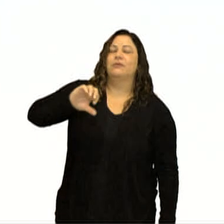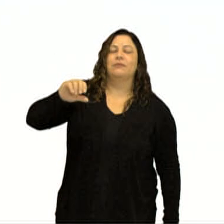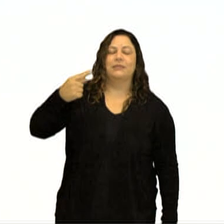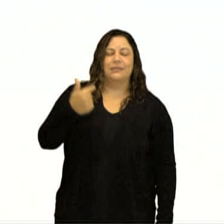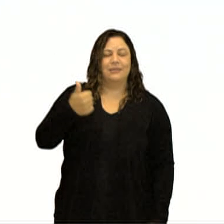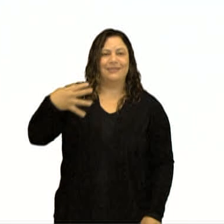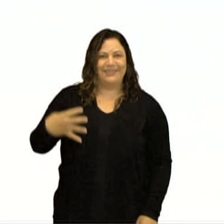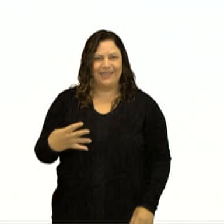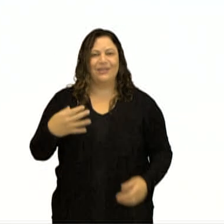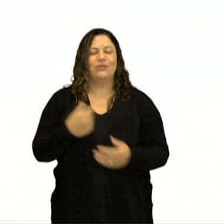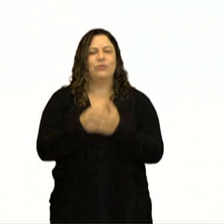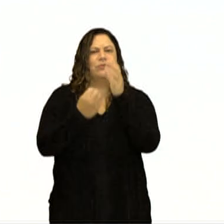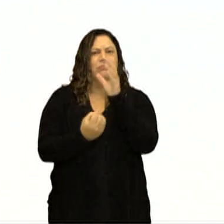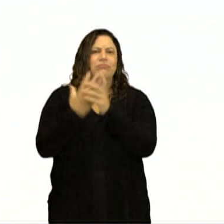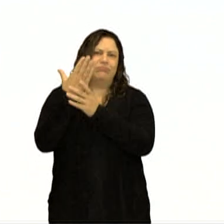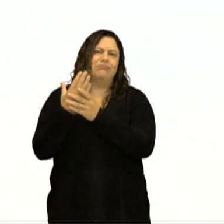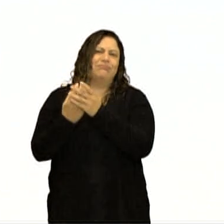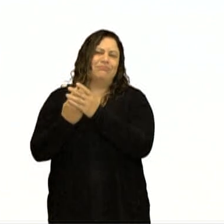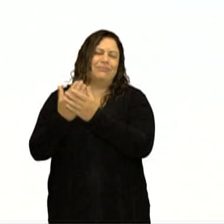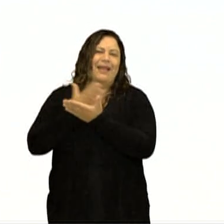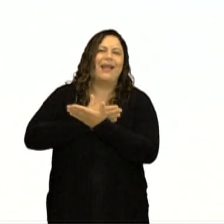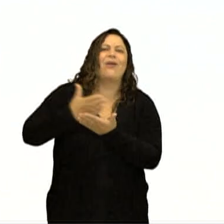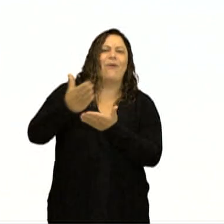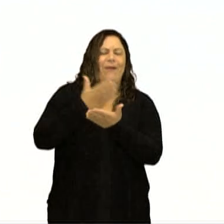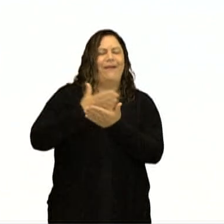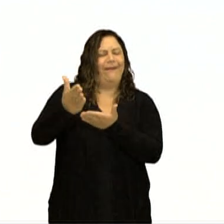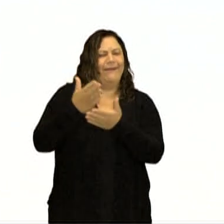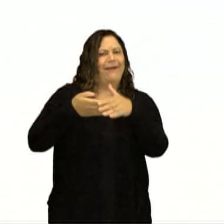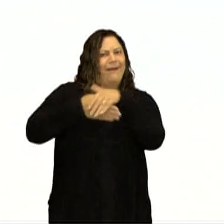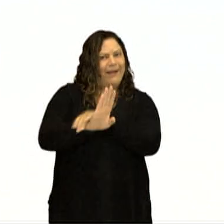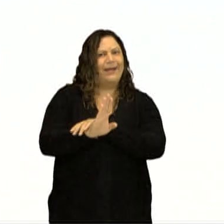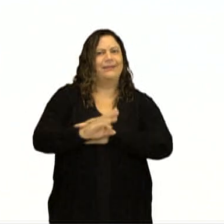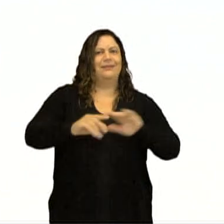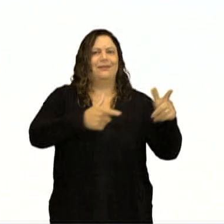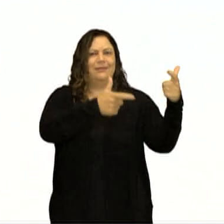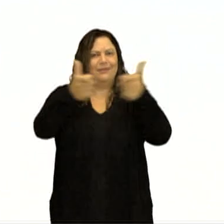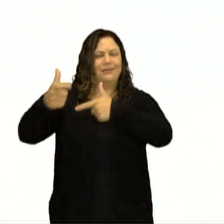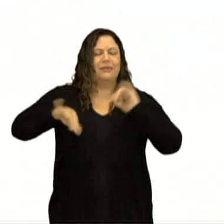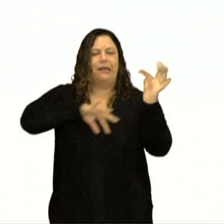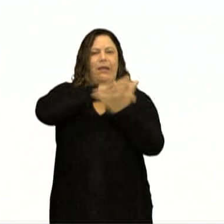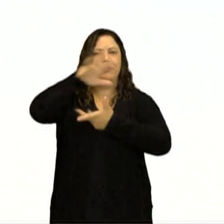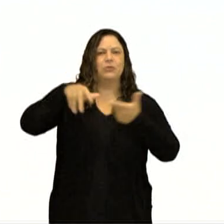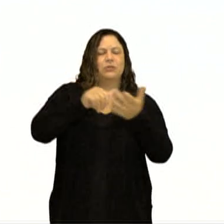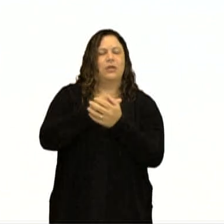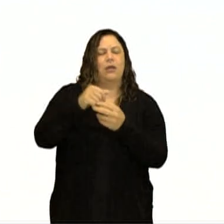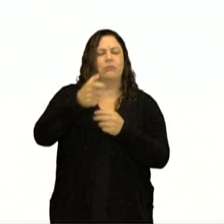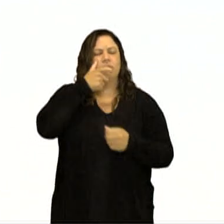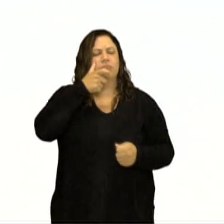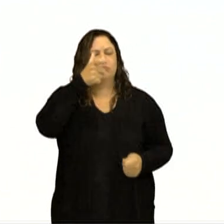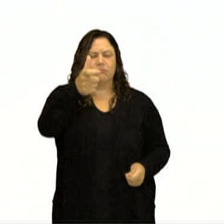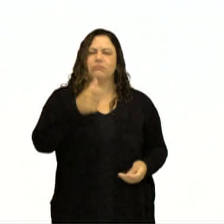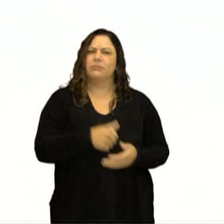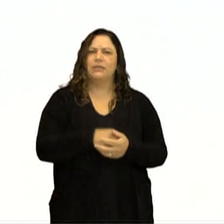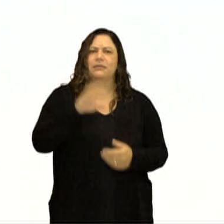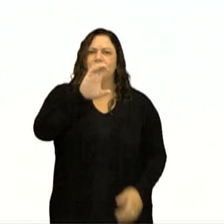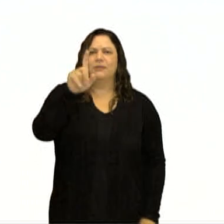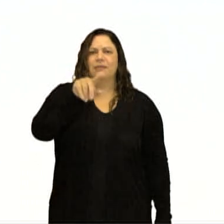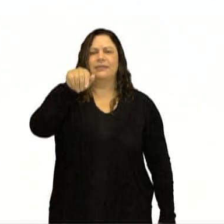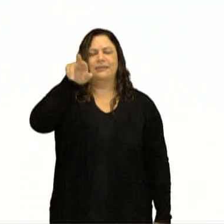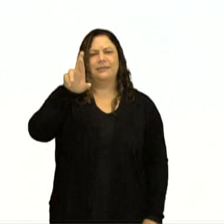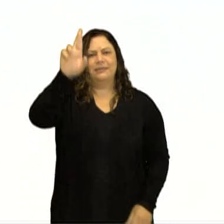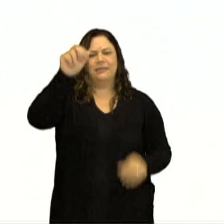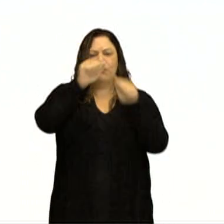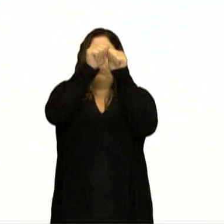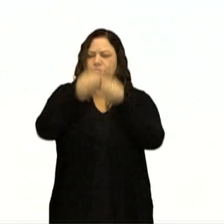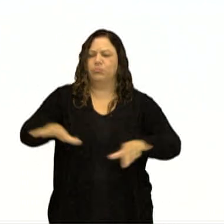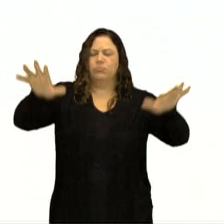ela entra na Primeira Guerra Mundial e a intenção do czar Nicolau II era de expandir o Império Russo, também de